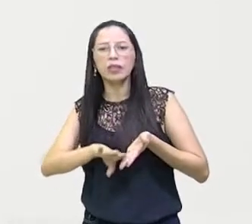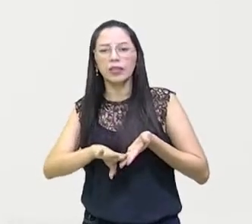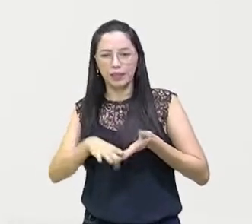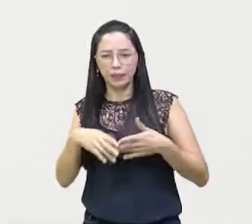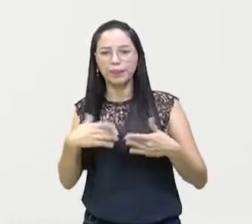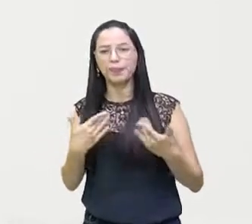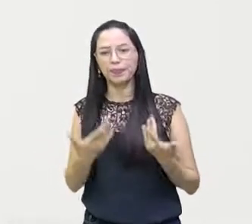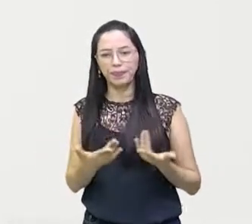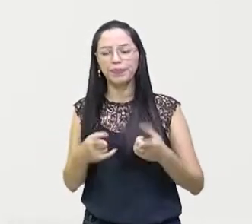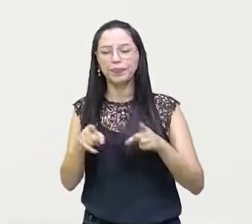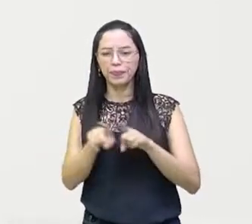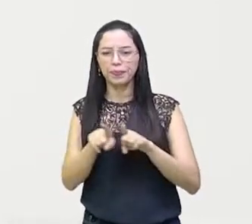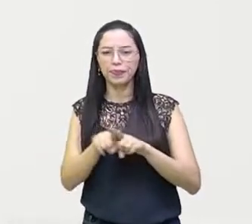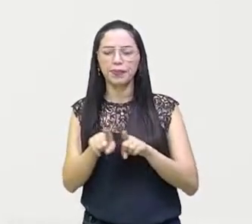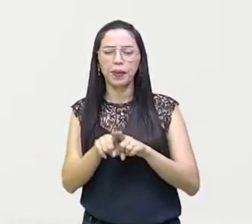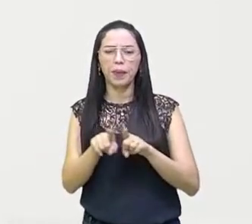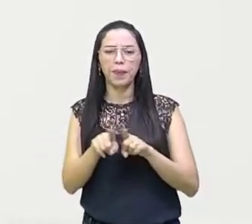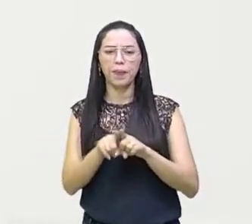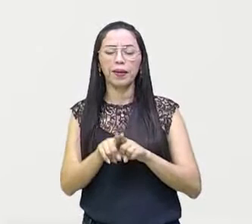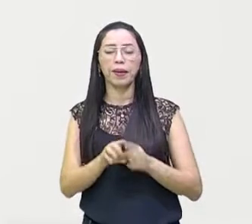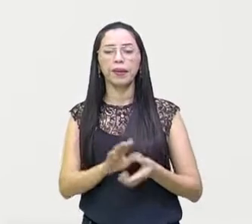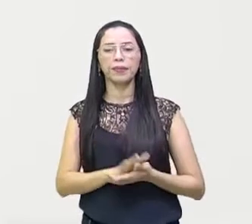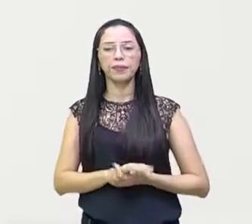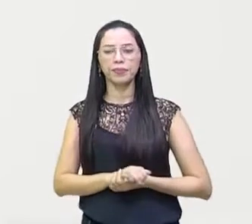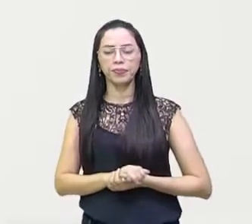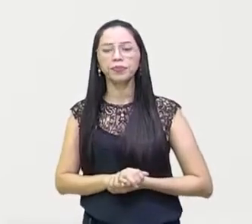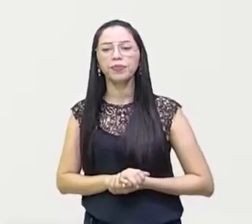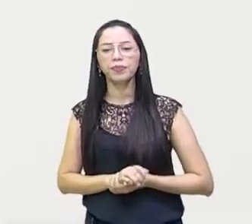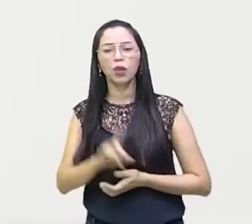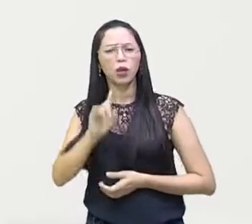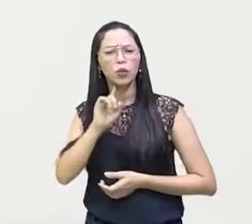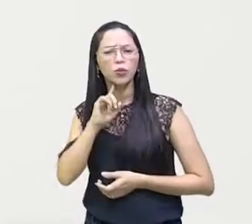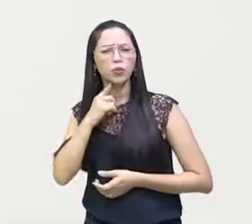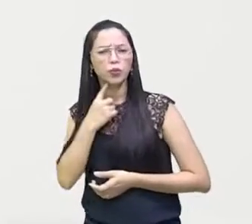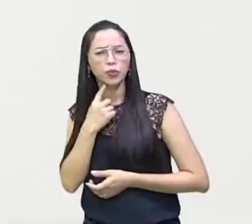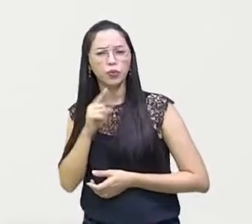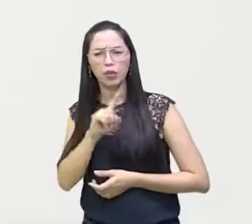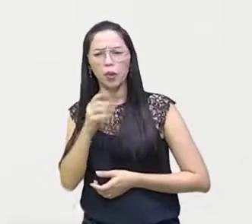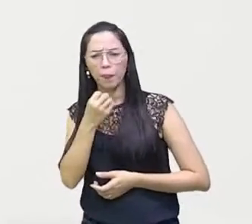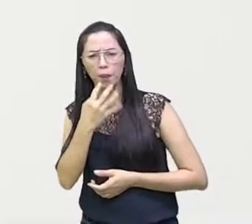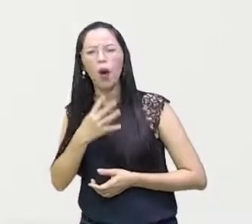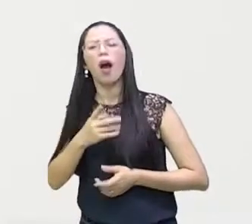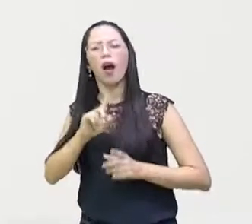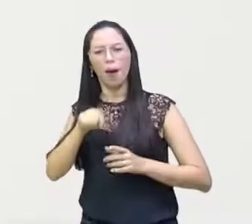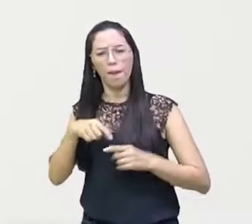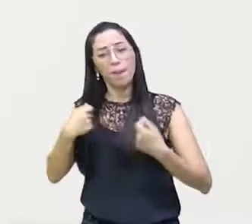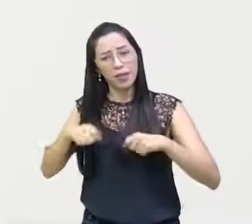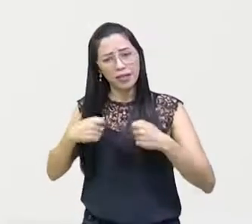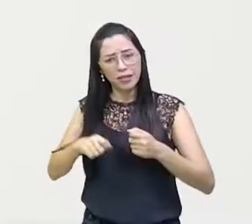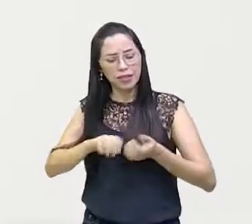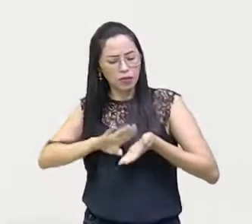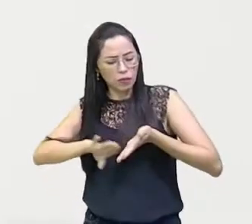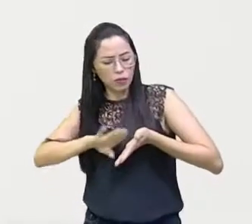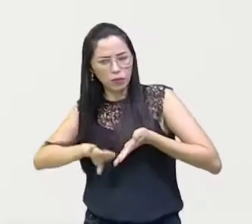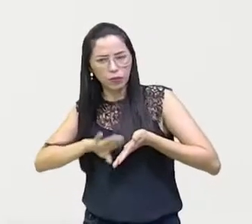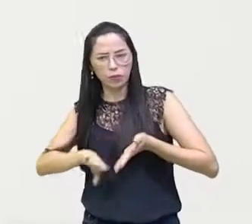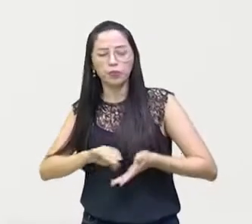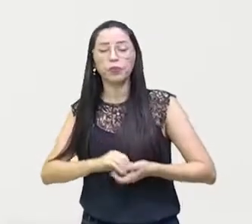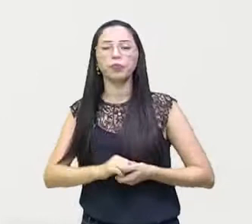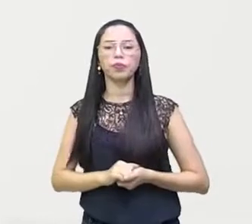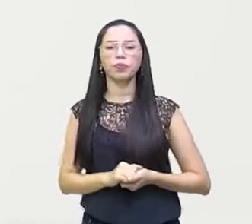eliminação aquilo que não é bom para o nosso sangue, então eles são eliminados.